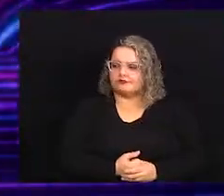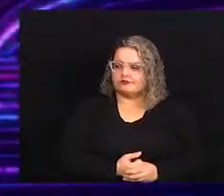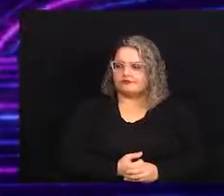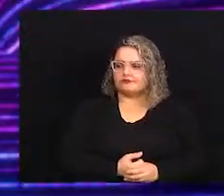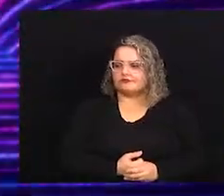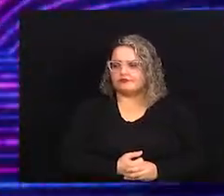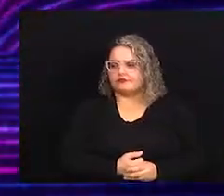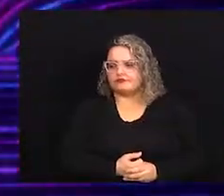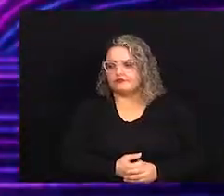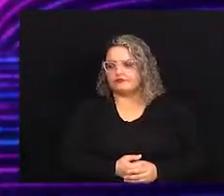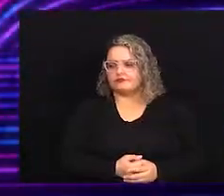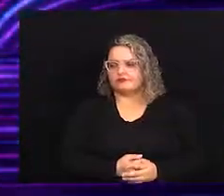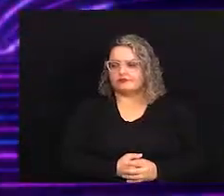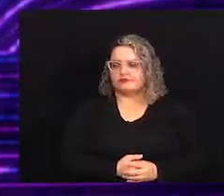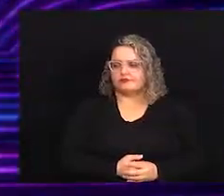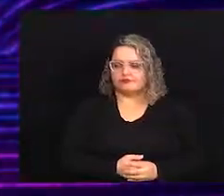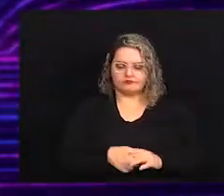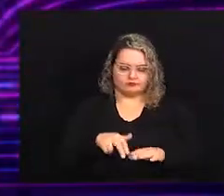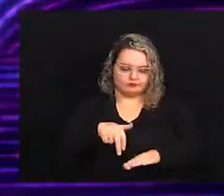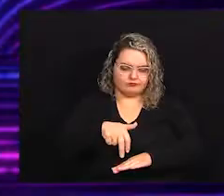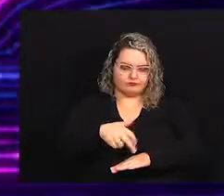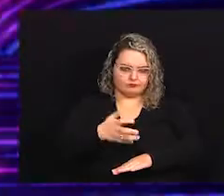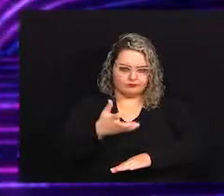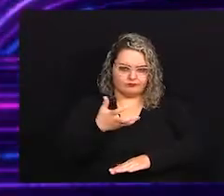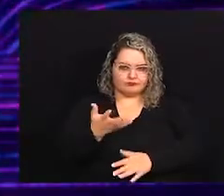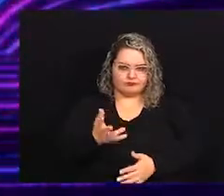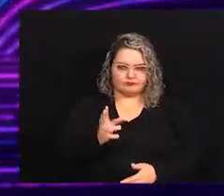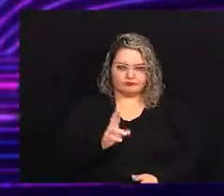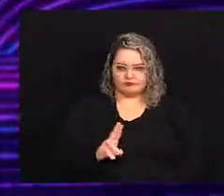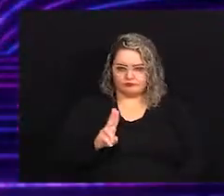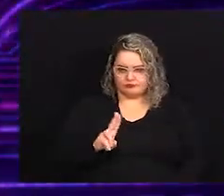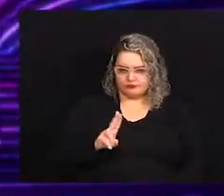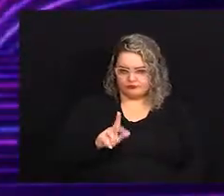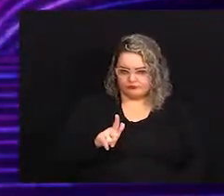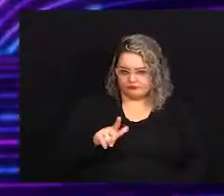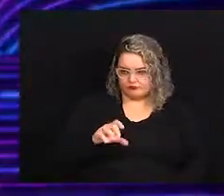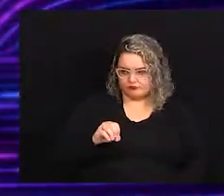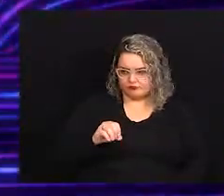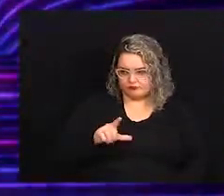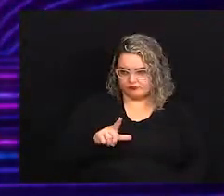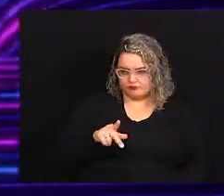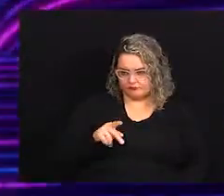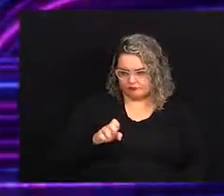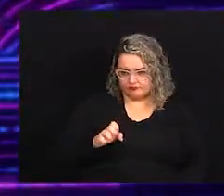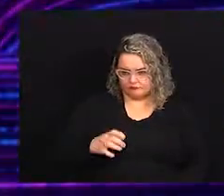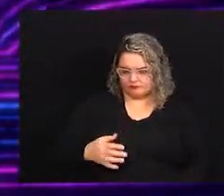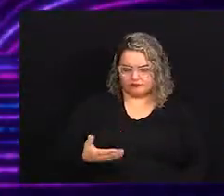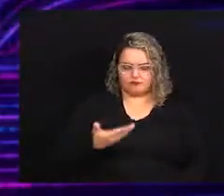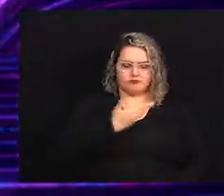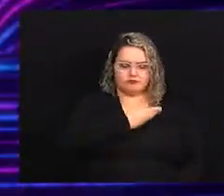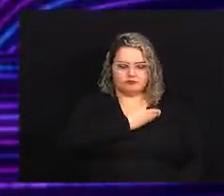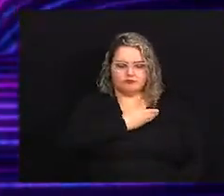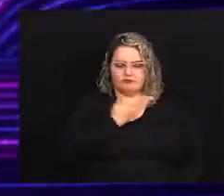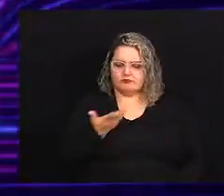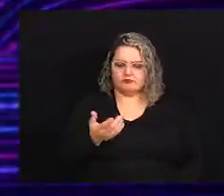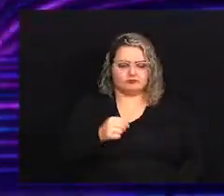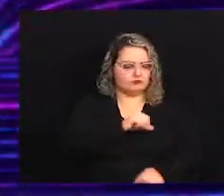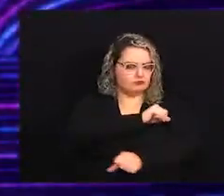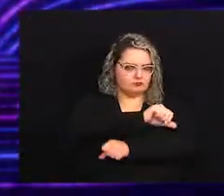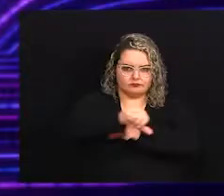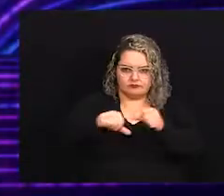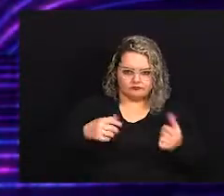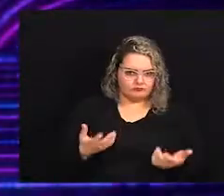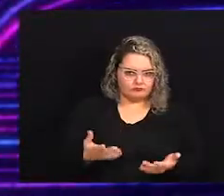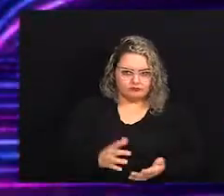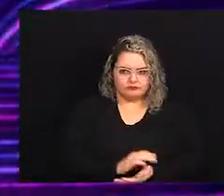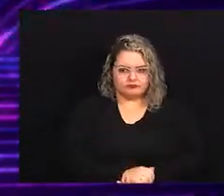que era as causas do personagem querer aplicar o golpe no novo amigo dele. E aí eu